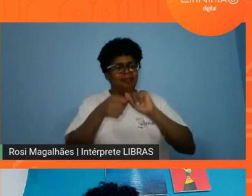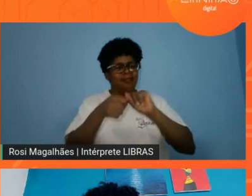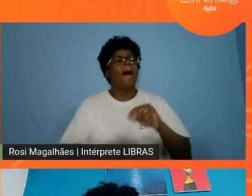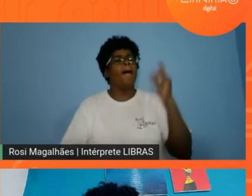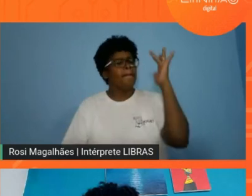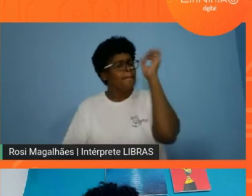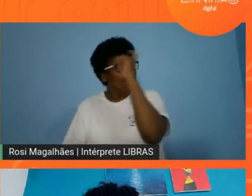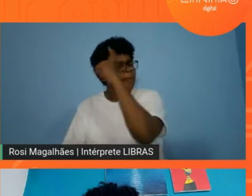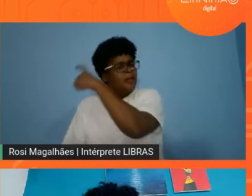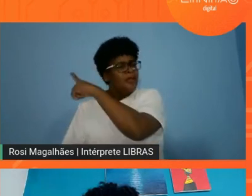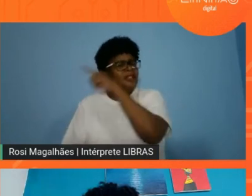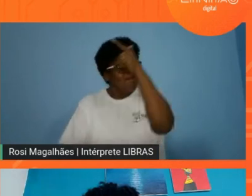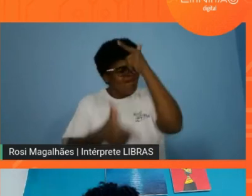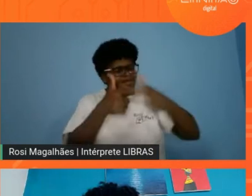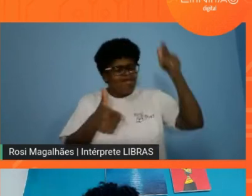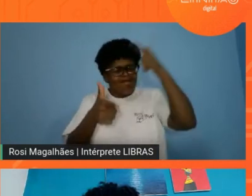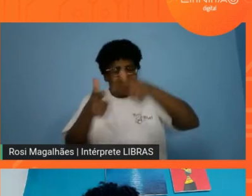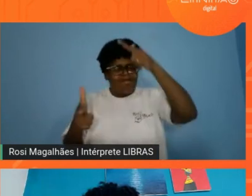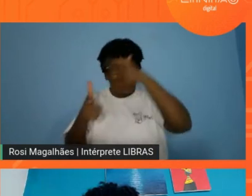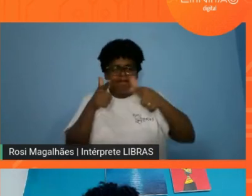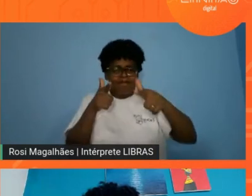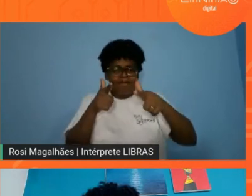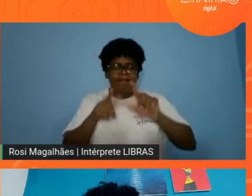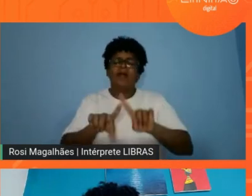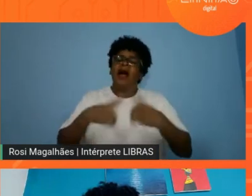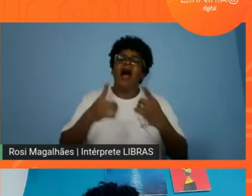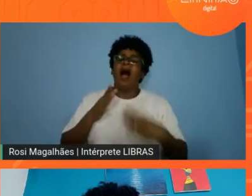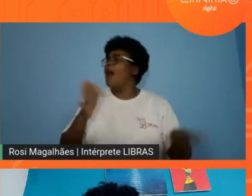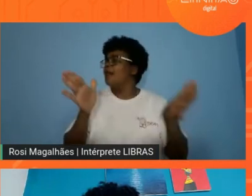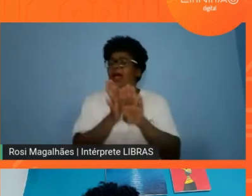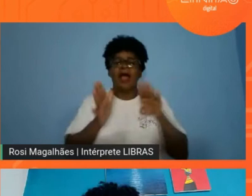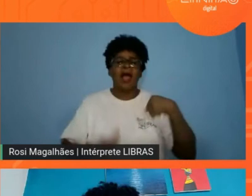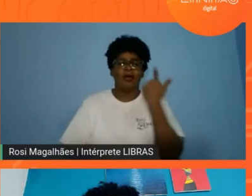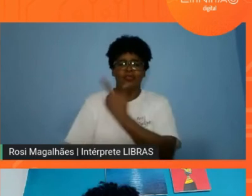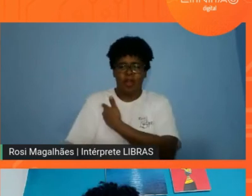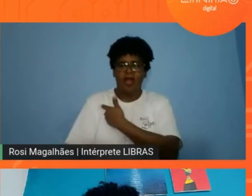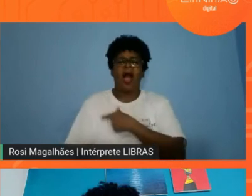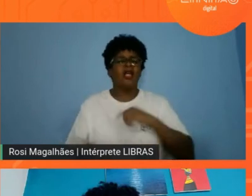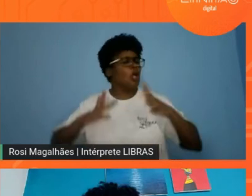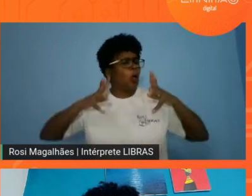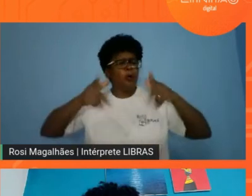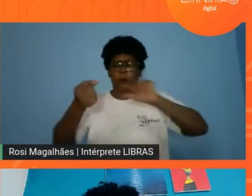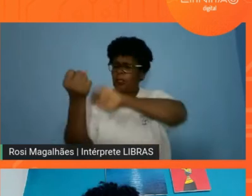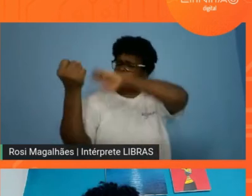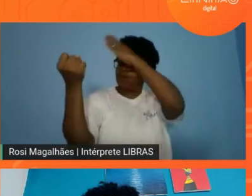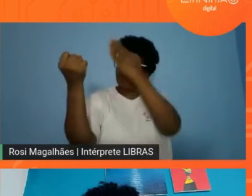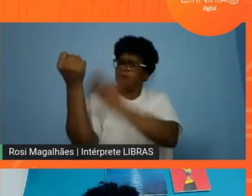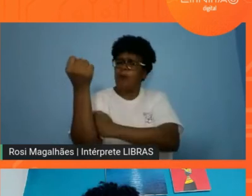Estado, né? Então, até com toda a força aí que o nosso